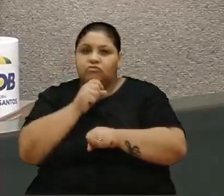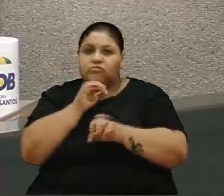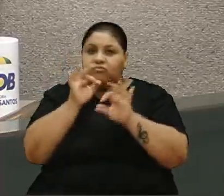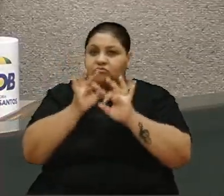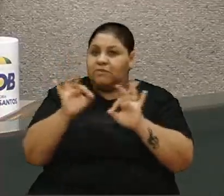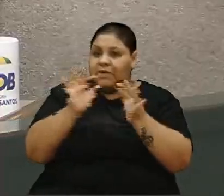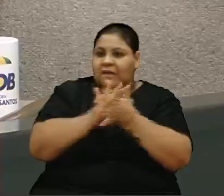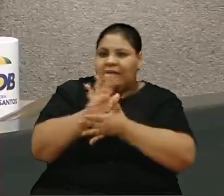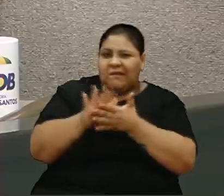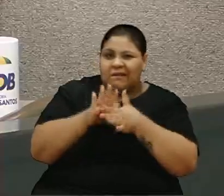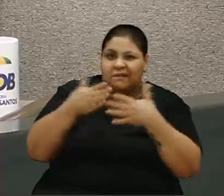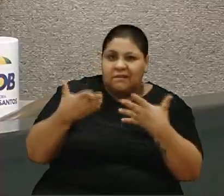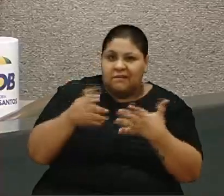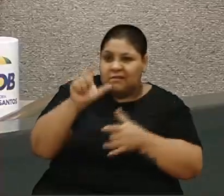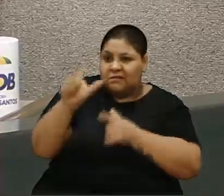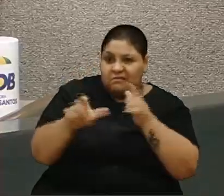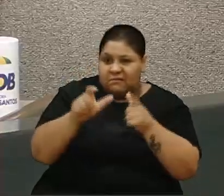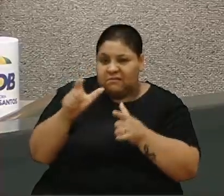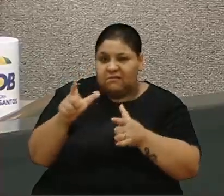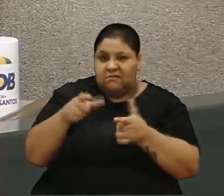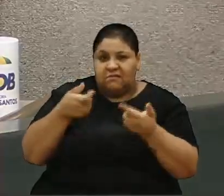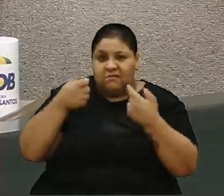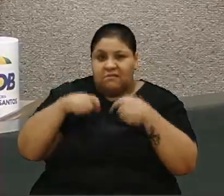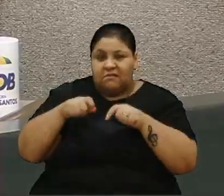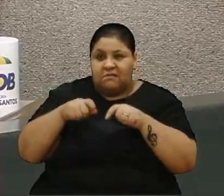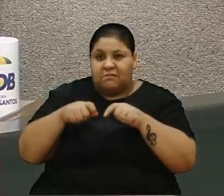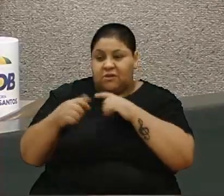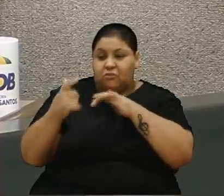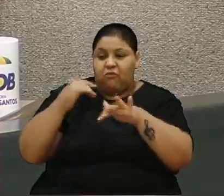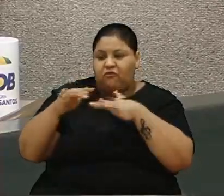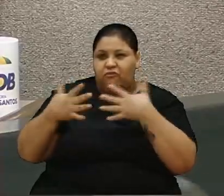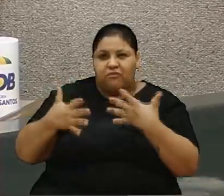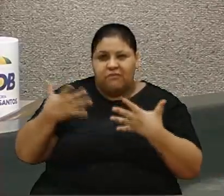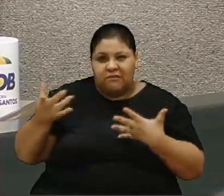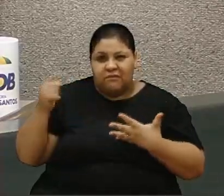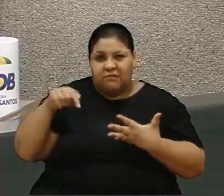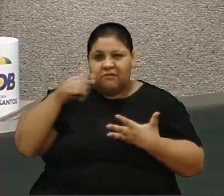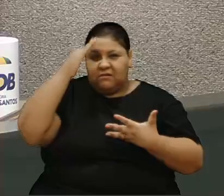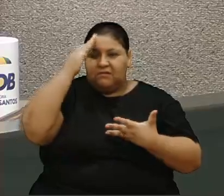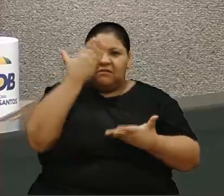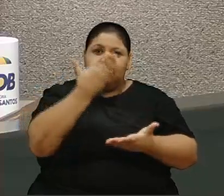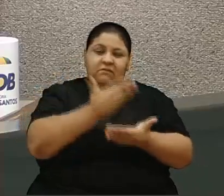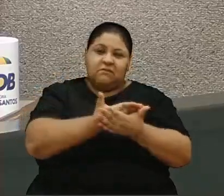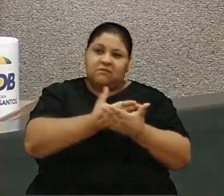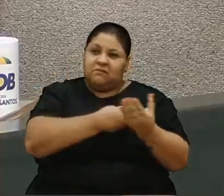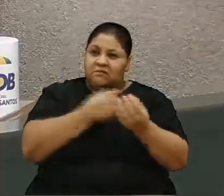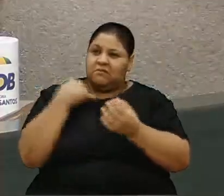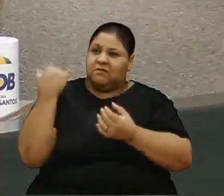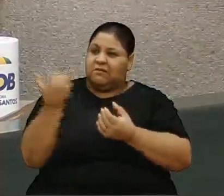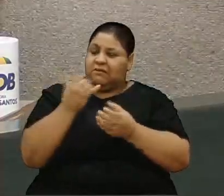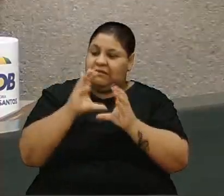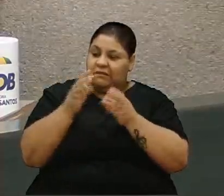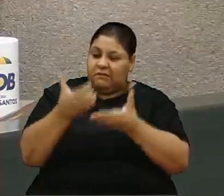tem linha. Será que essas pessoas não precisam transitar? Então, eu acredito que é muito importante essa frente